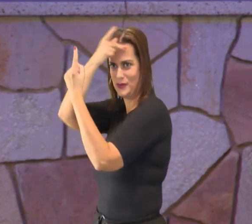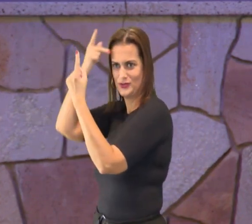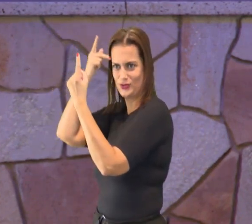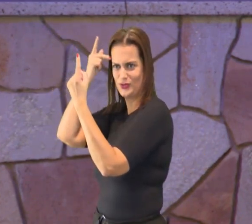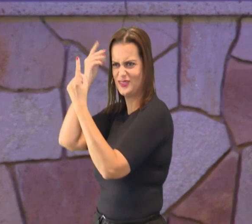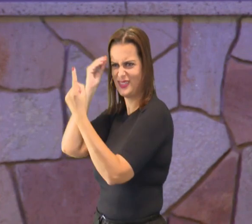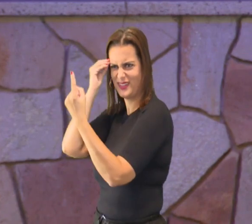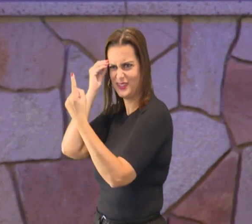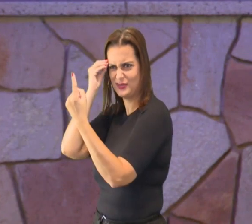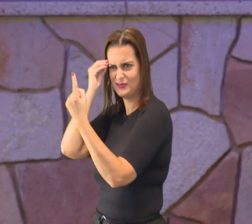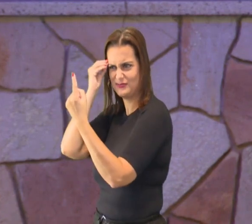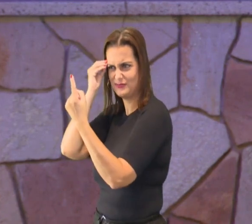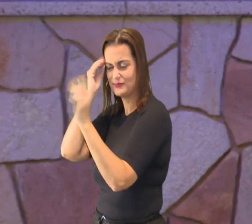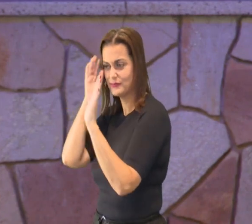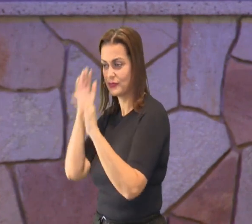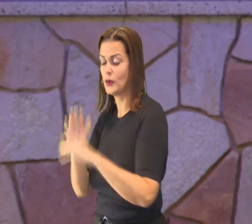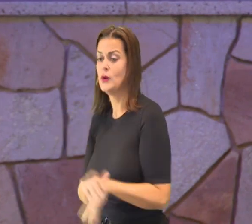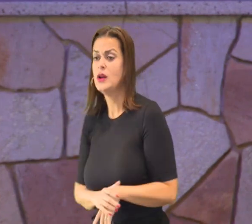são 5, tá, irmãos?